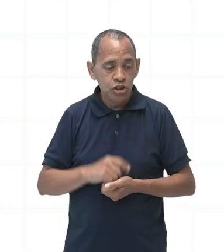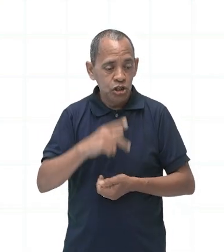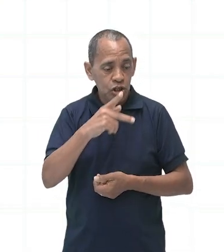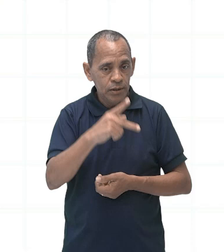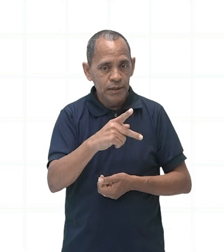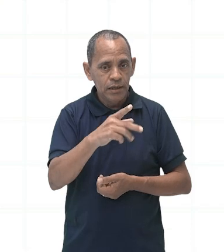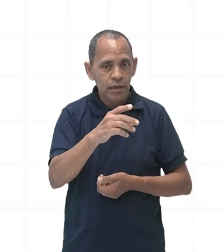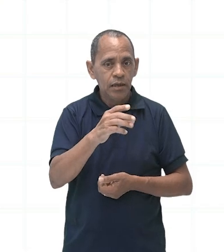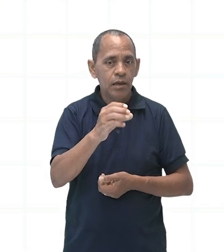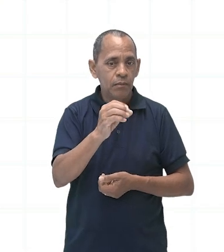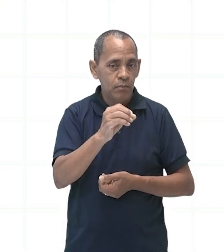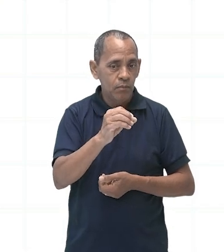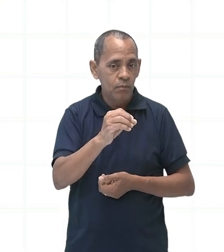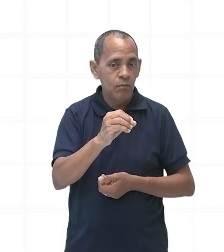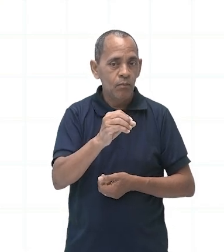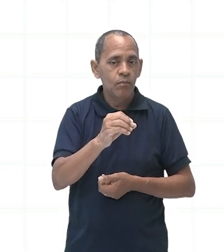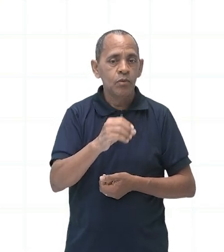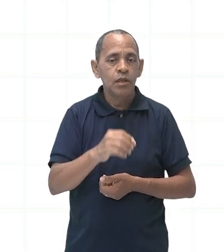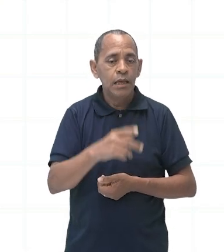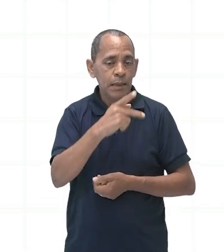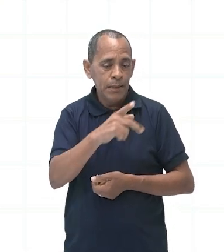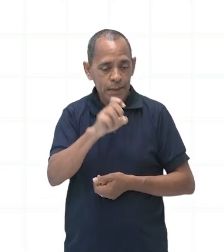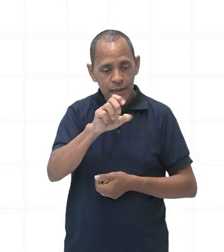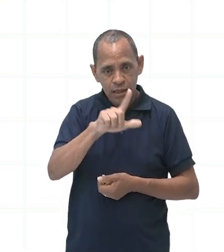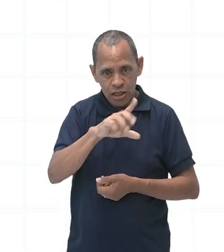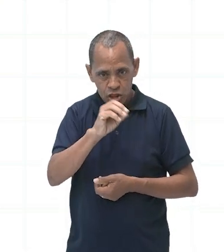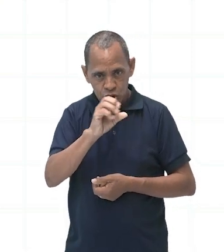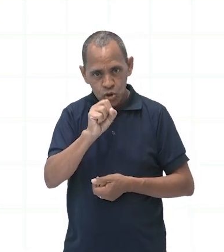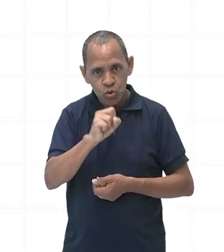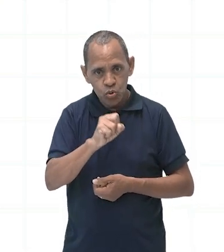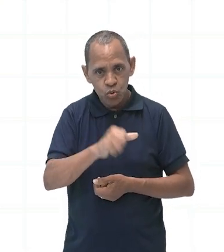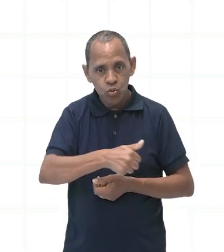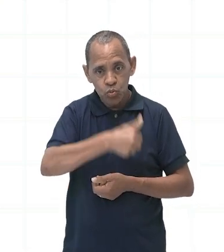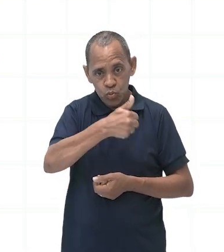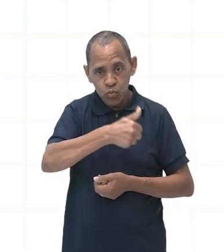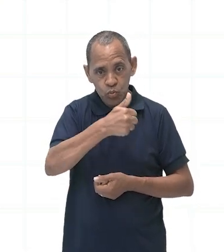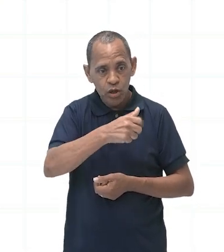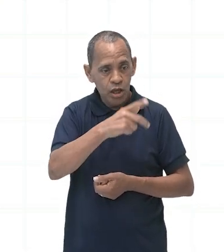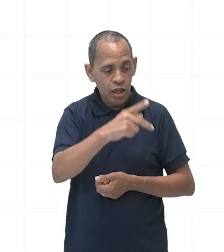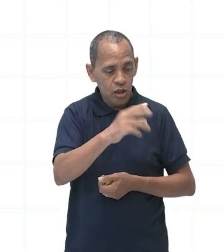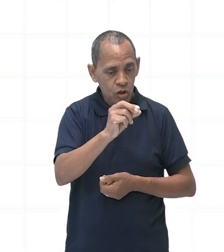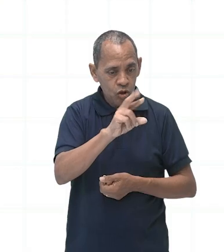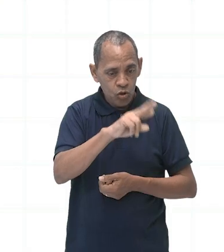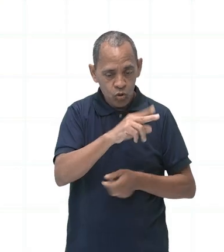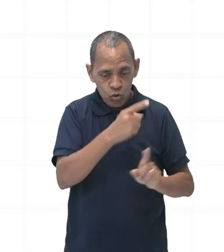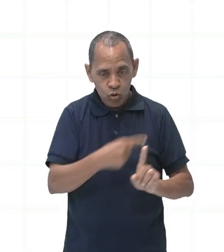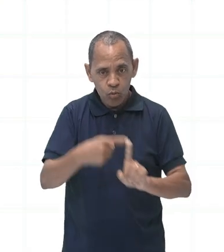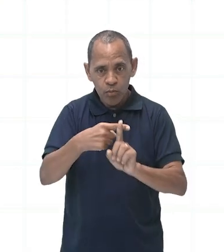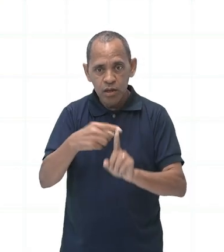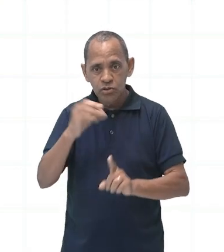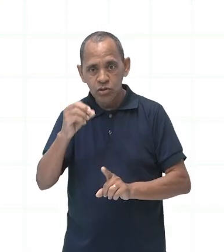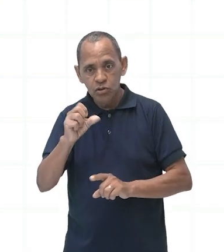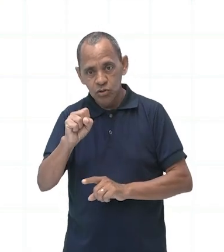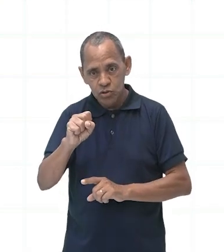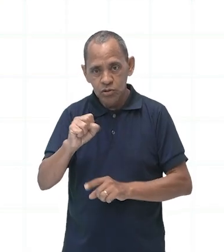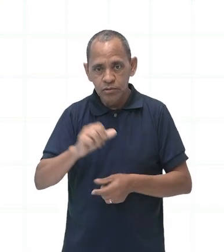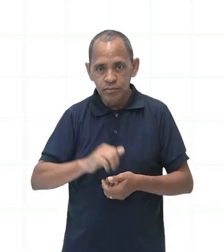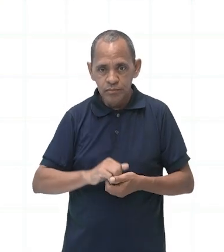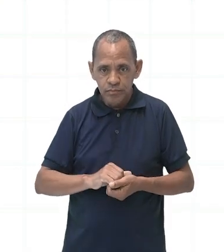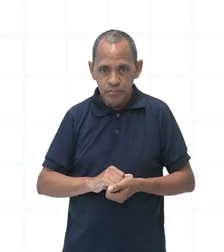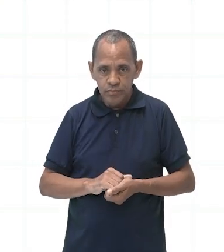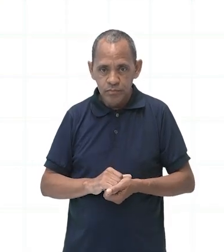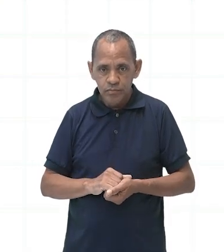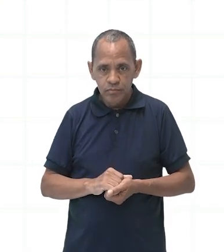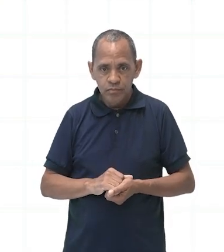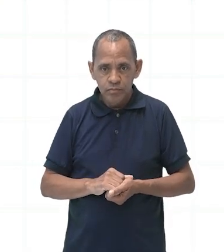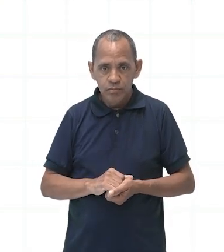que este por, ele vai ser o resultado, aliás, o pelo e o pelos aí, né? O primeiro é a junção de